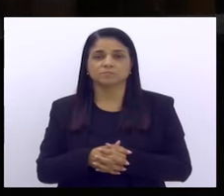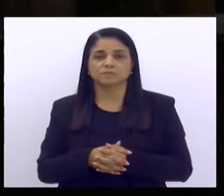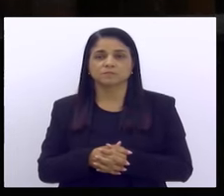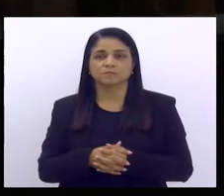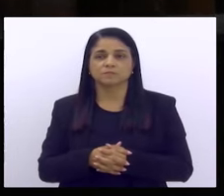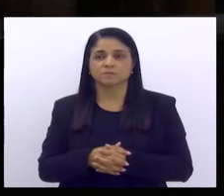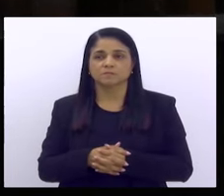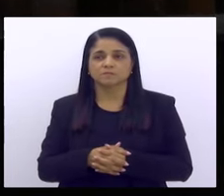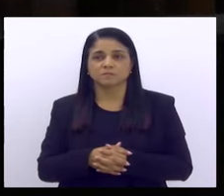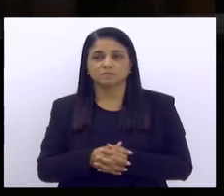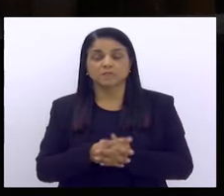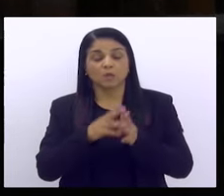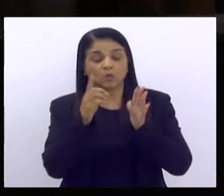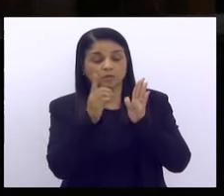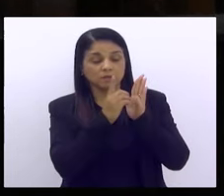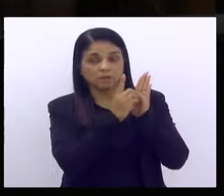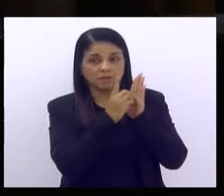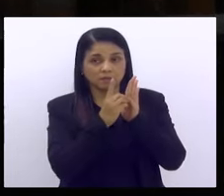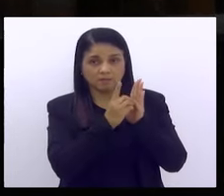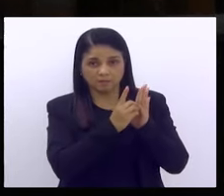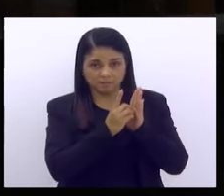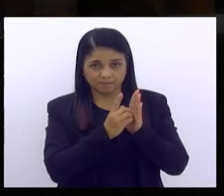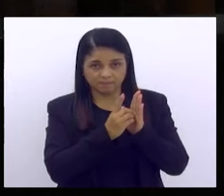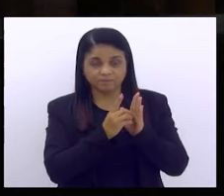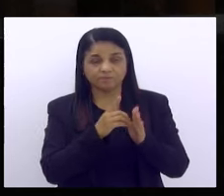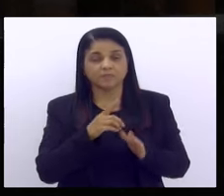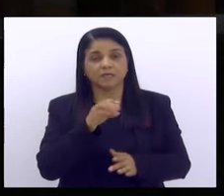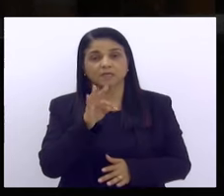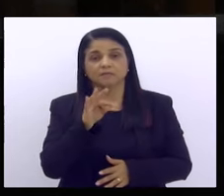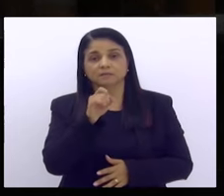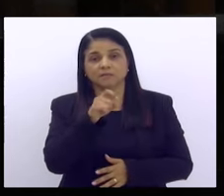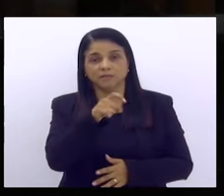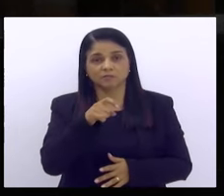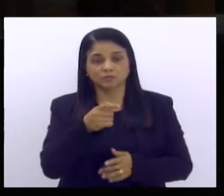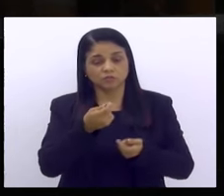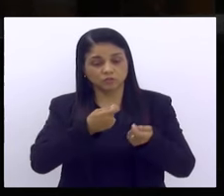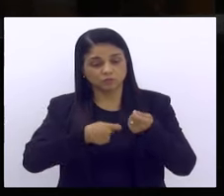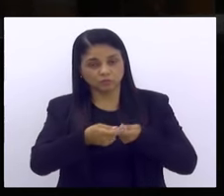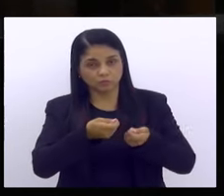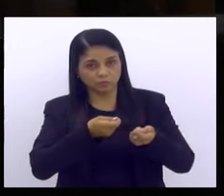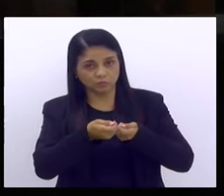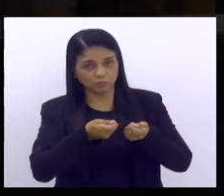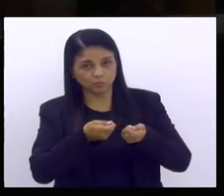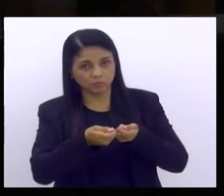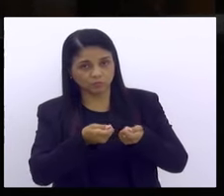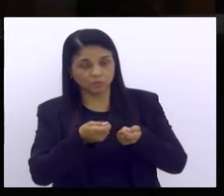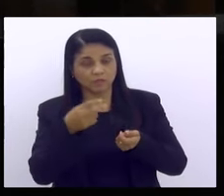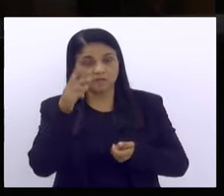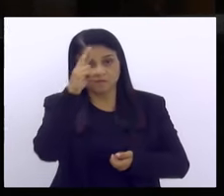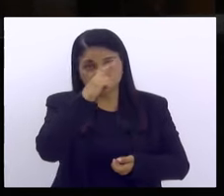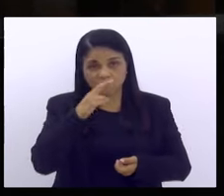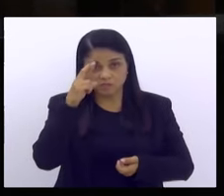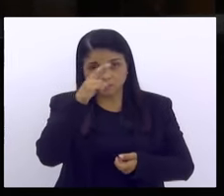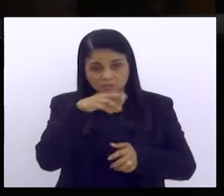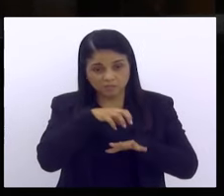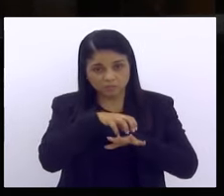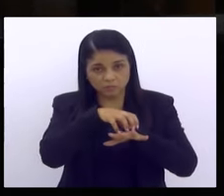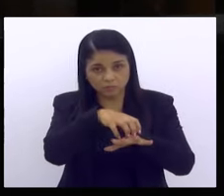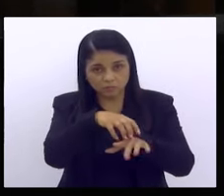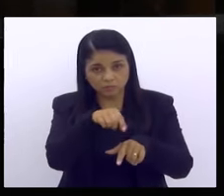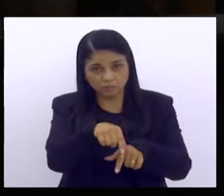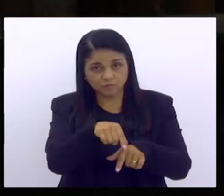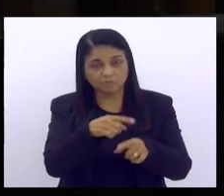cabe ao DETRAN: taxas de controle e fiscalização de trânsito